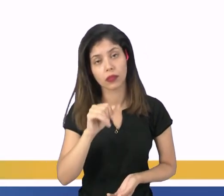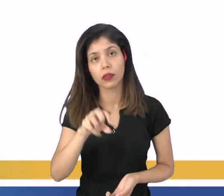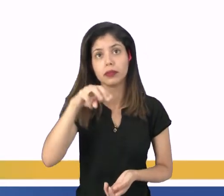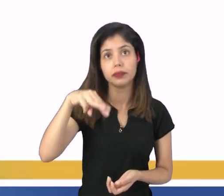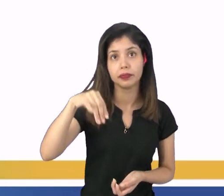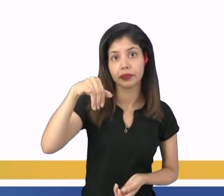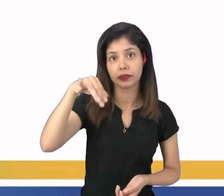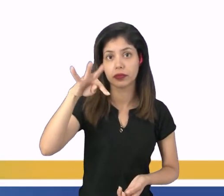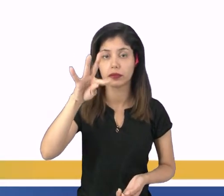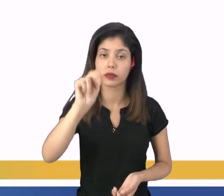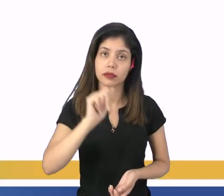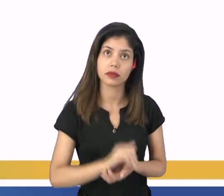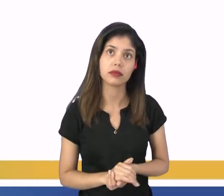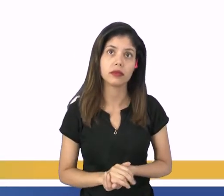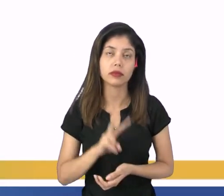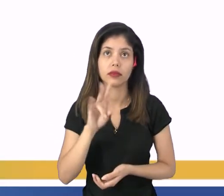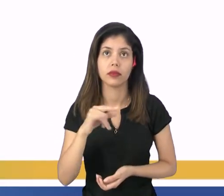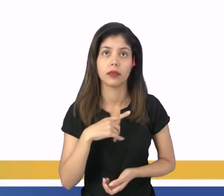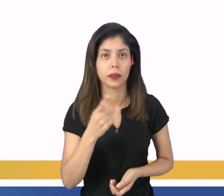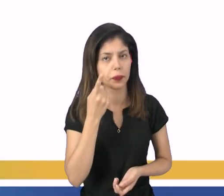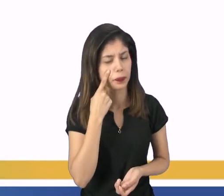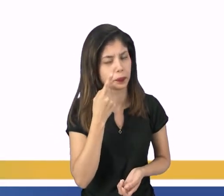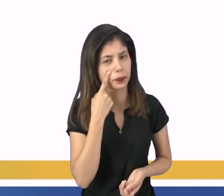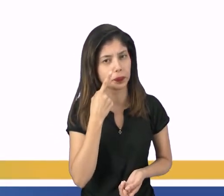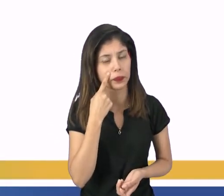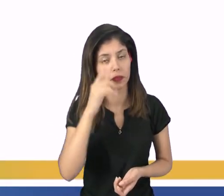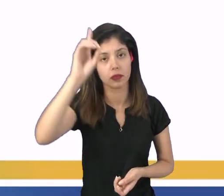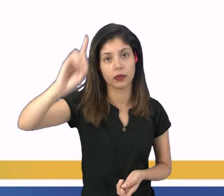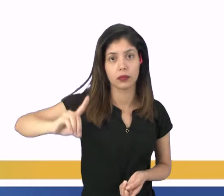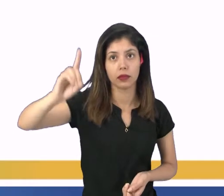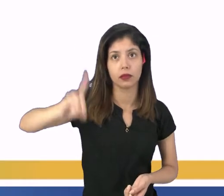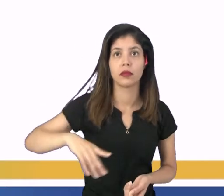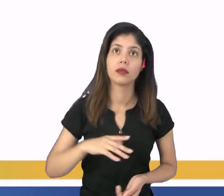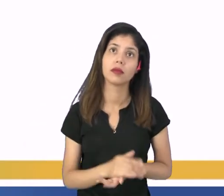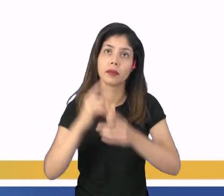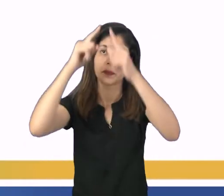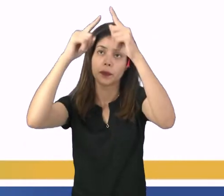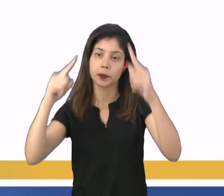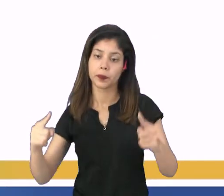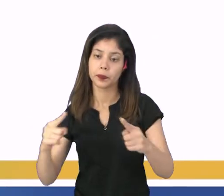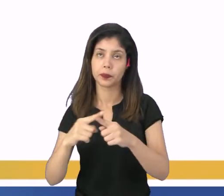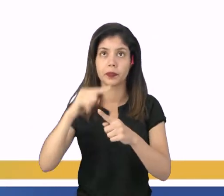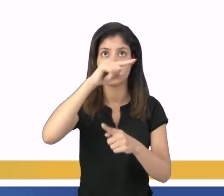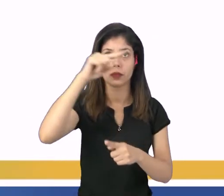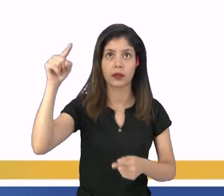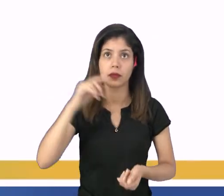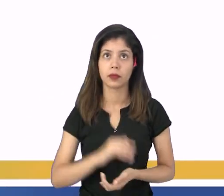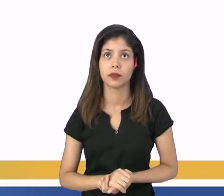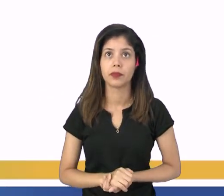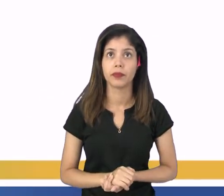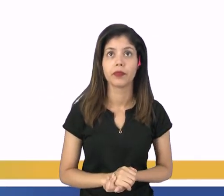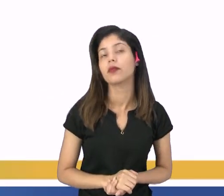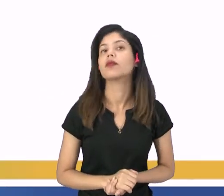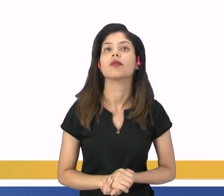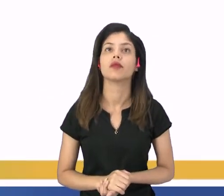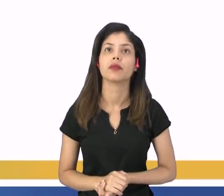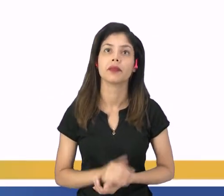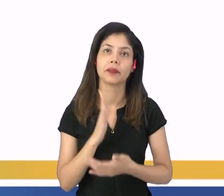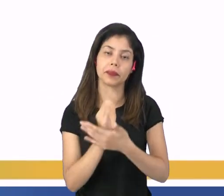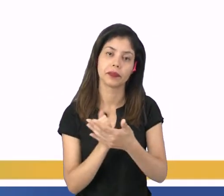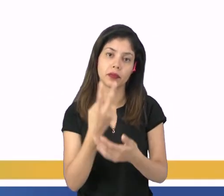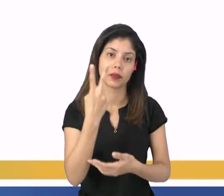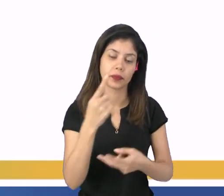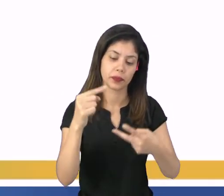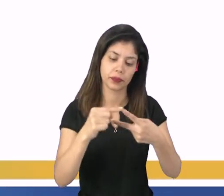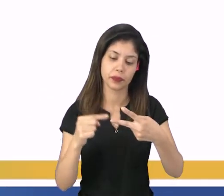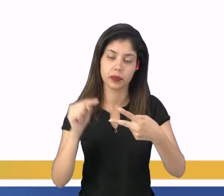mitas, tá? E aí vamos ter aqui, observe à direita, a pirâmide social, né, onde ficavam lá, dividida em duas classes,